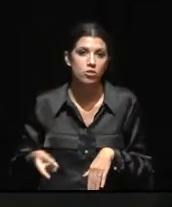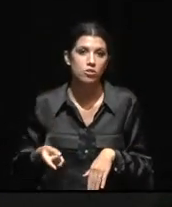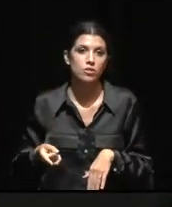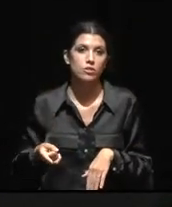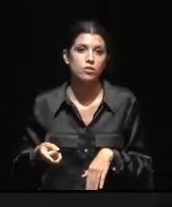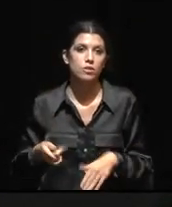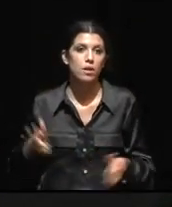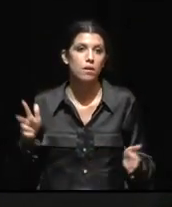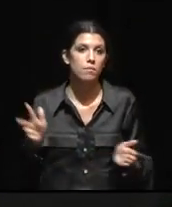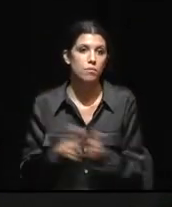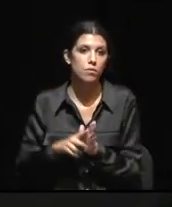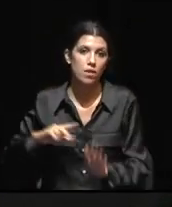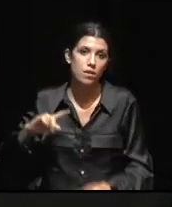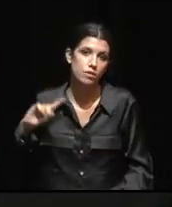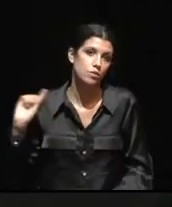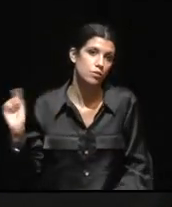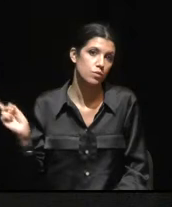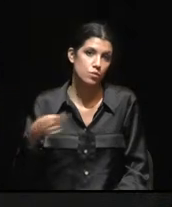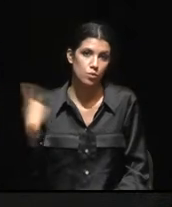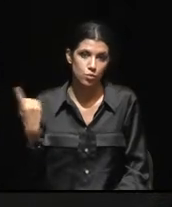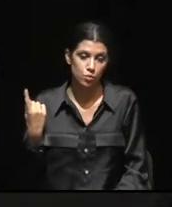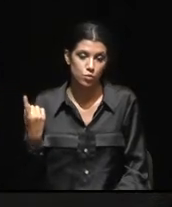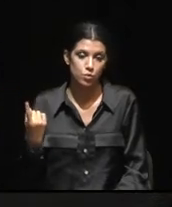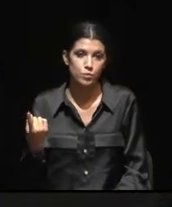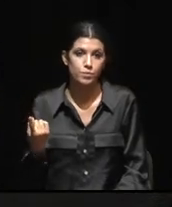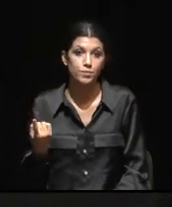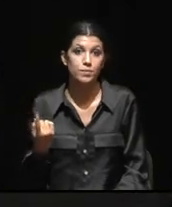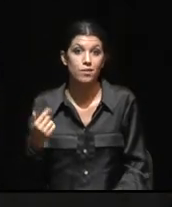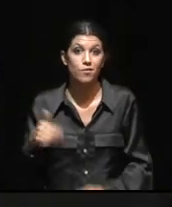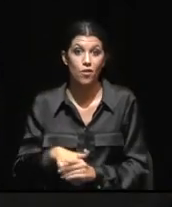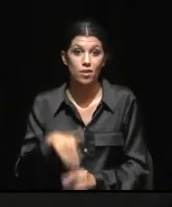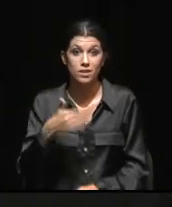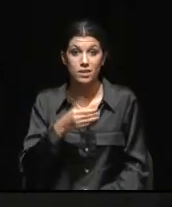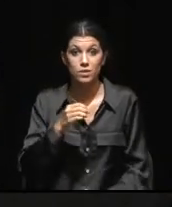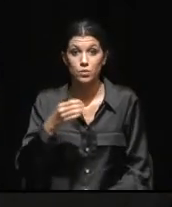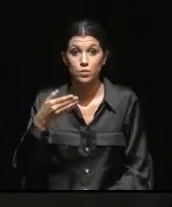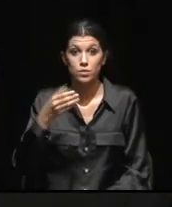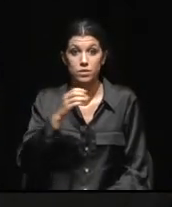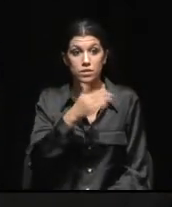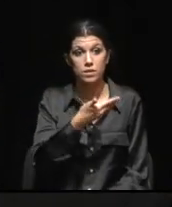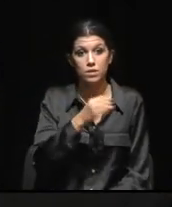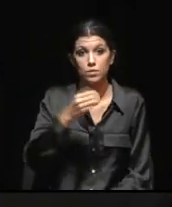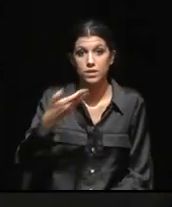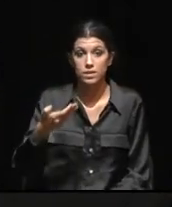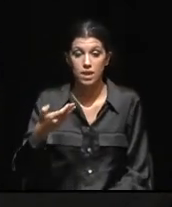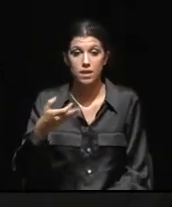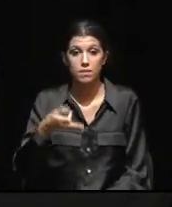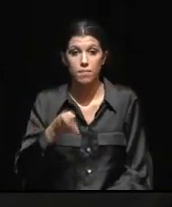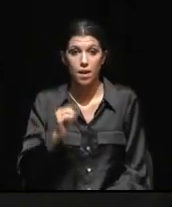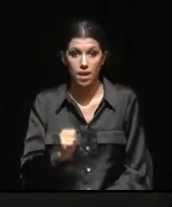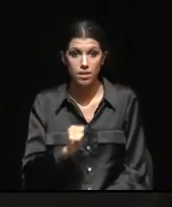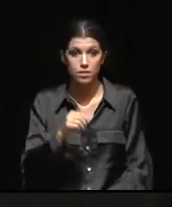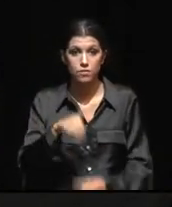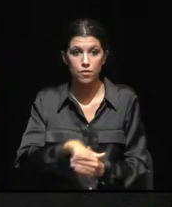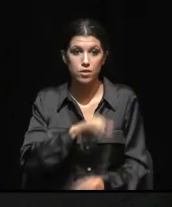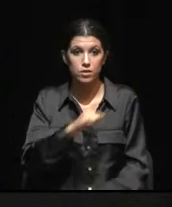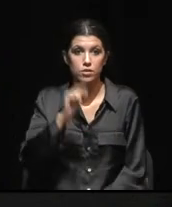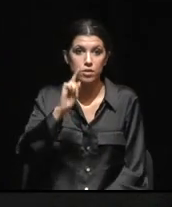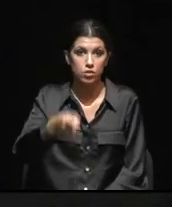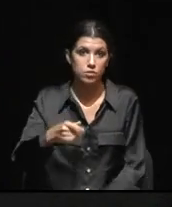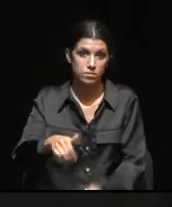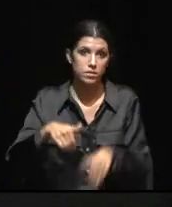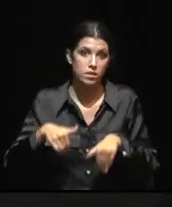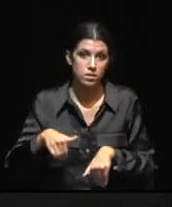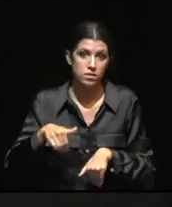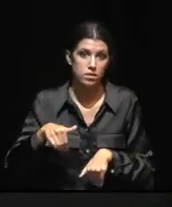abstém aprovado por unanimidade voto 10722 do PS quem Vota contra